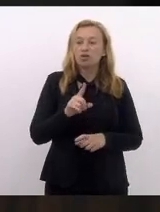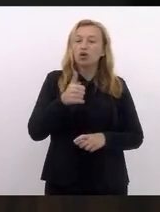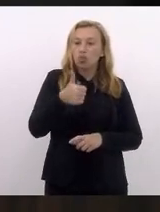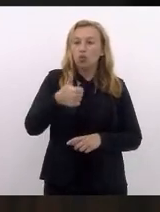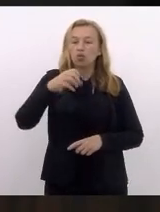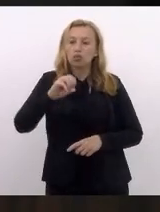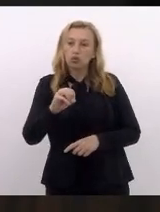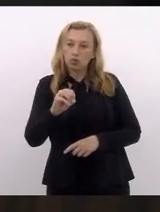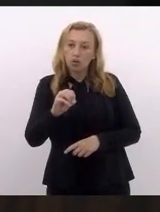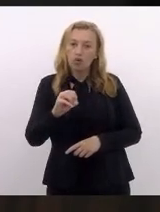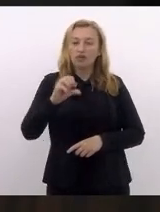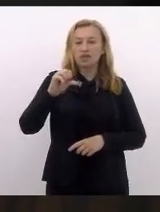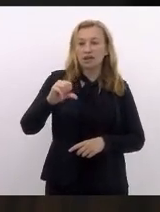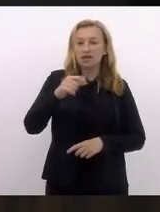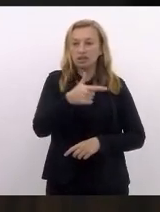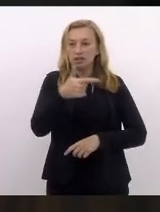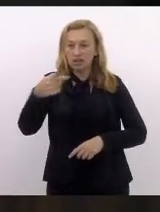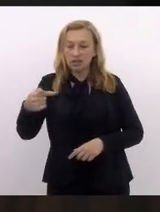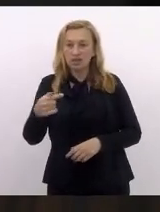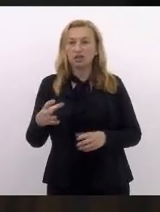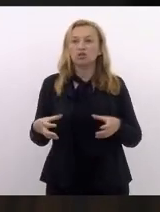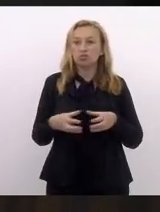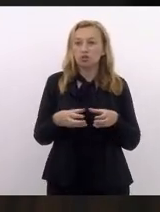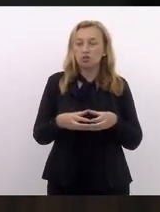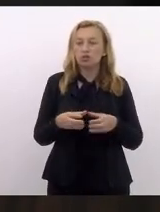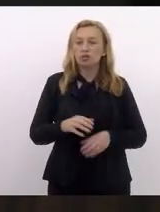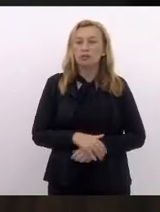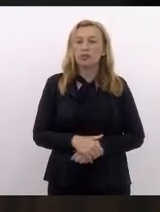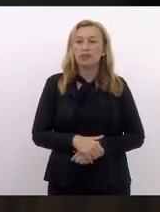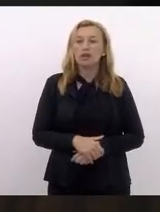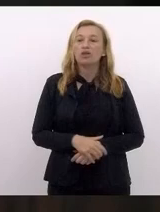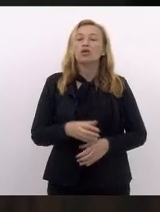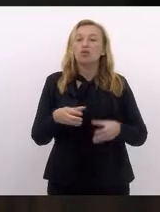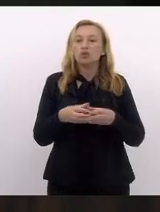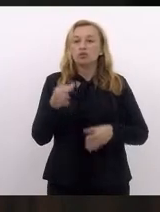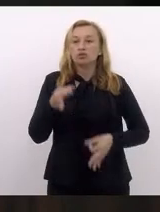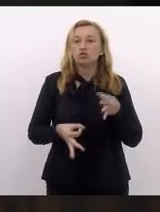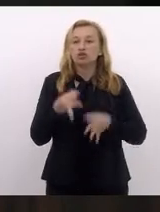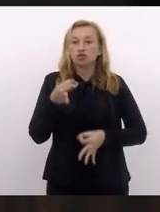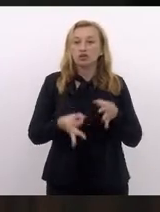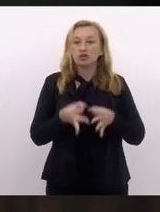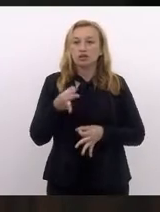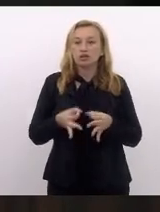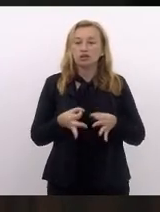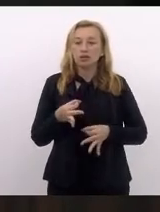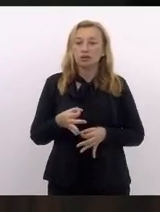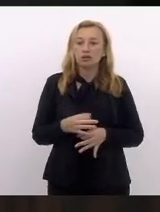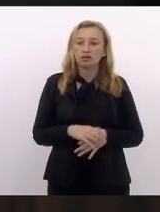190 de 17 perdendo de pareceres das comissões construção Justiça